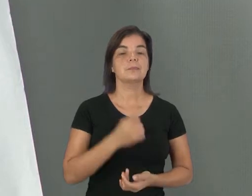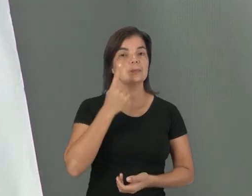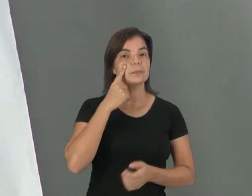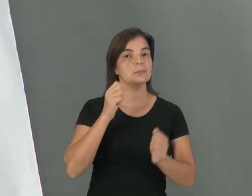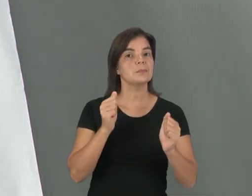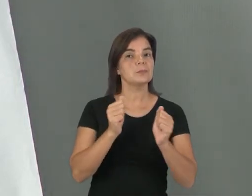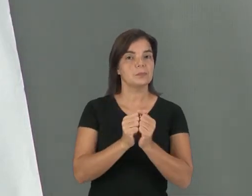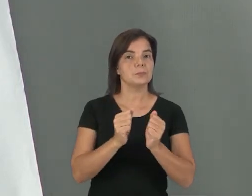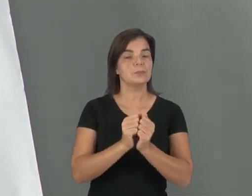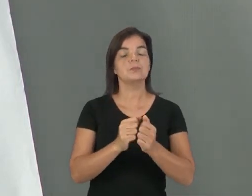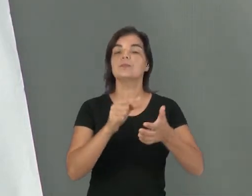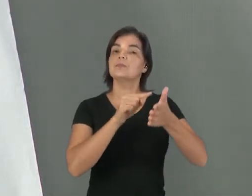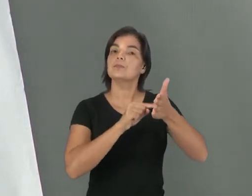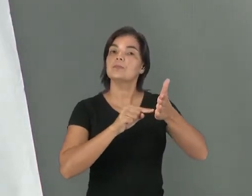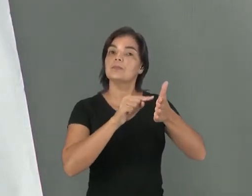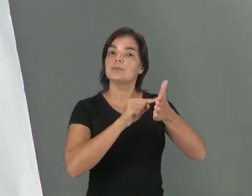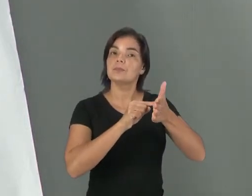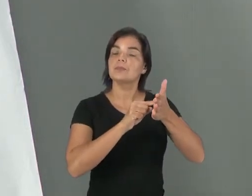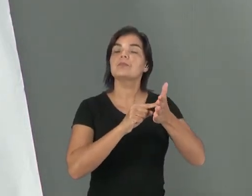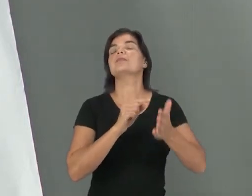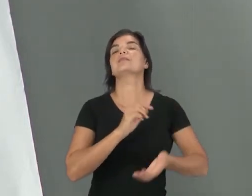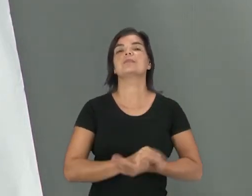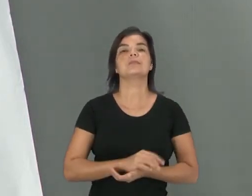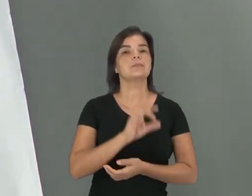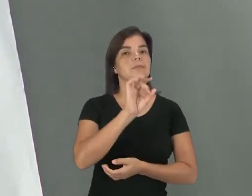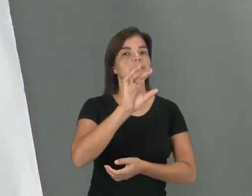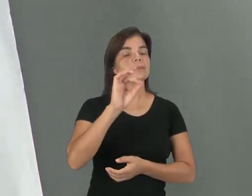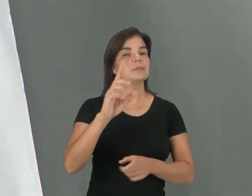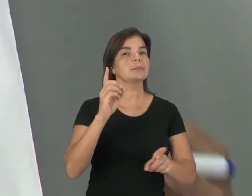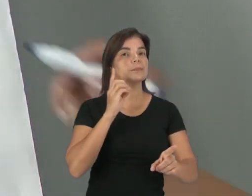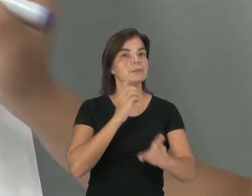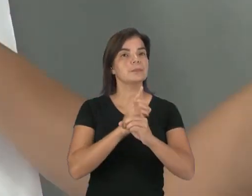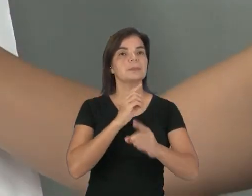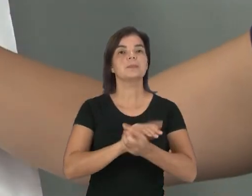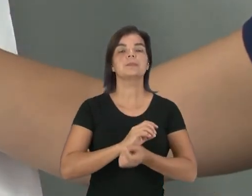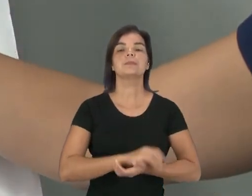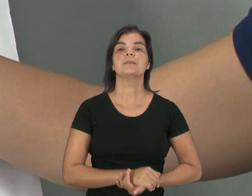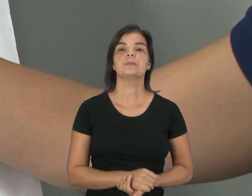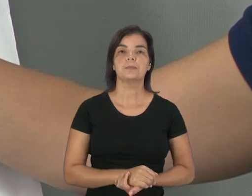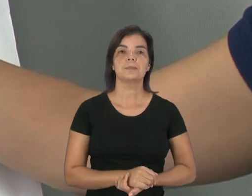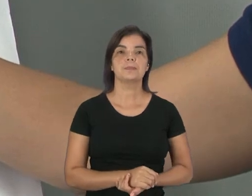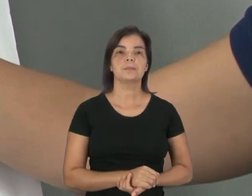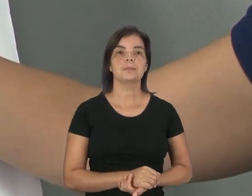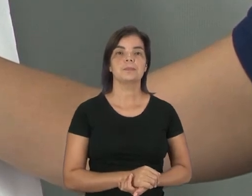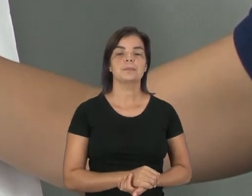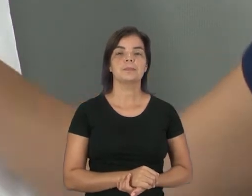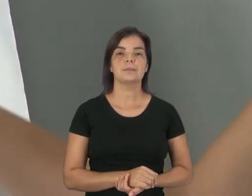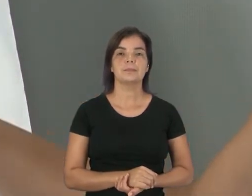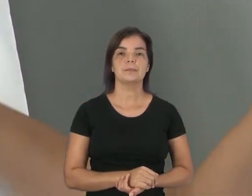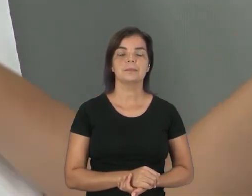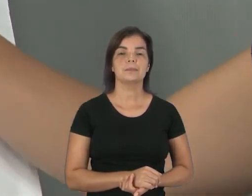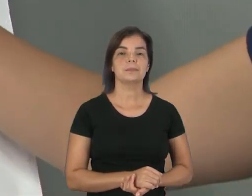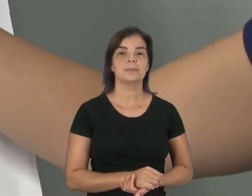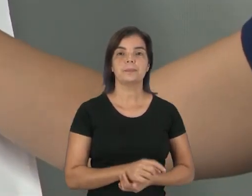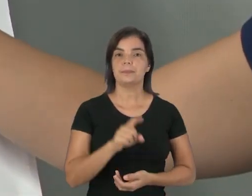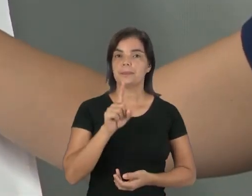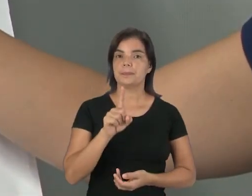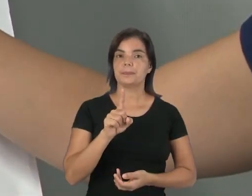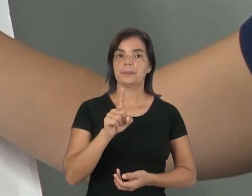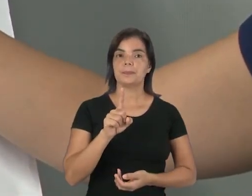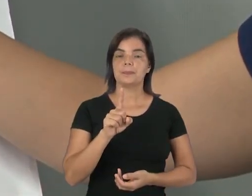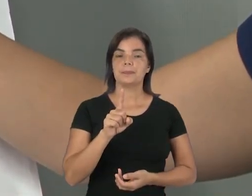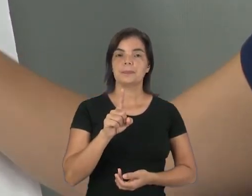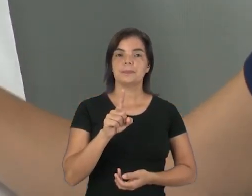Vamos juntos? Eu vou fazer uma bolinha, tá certo? Em cada encontro desse. Vamos lá. Então, nós temos aqui 1,